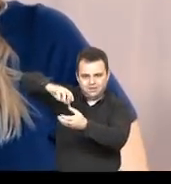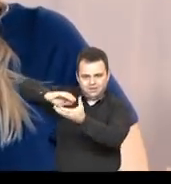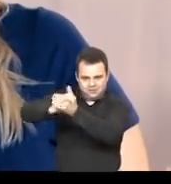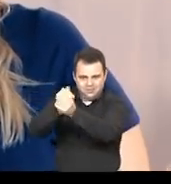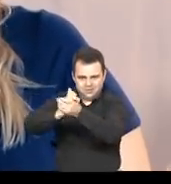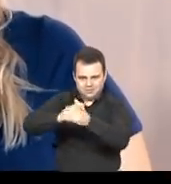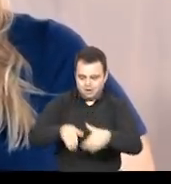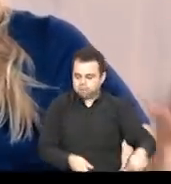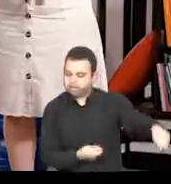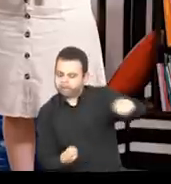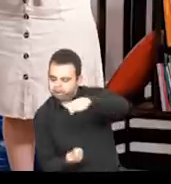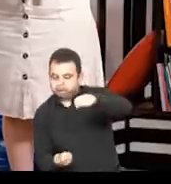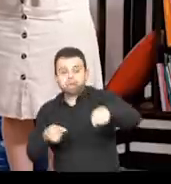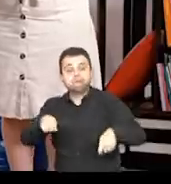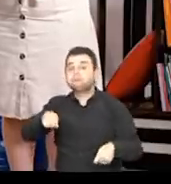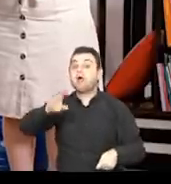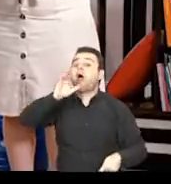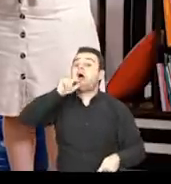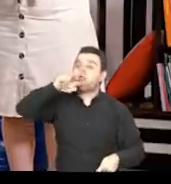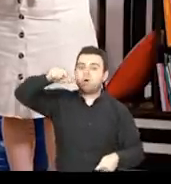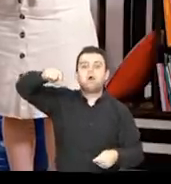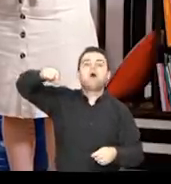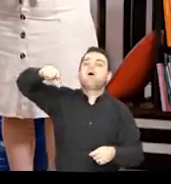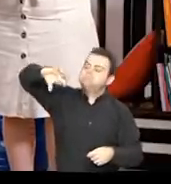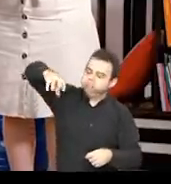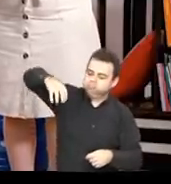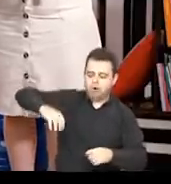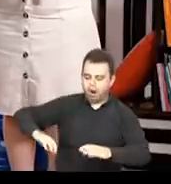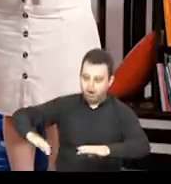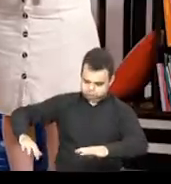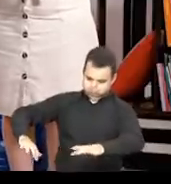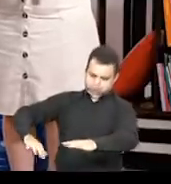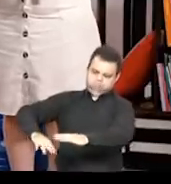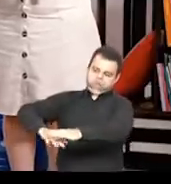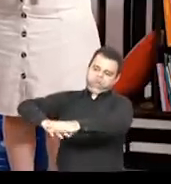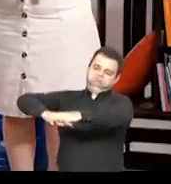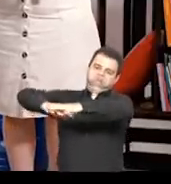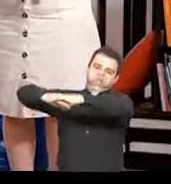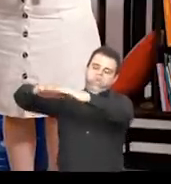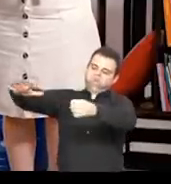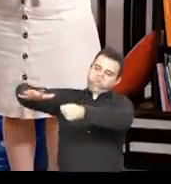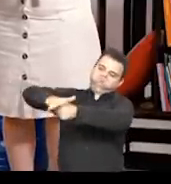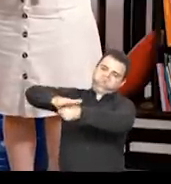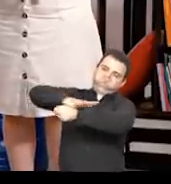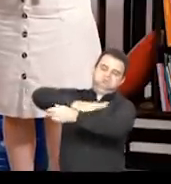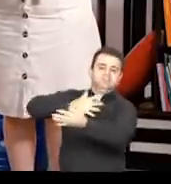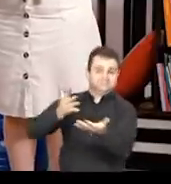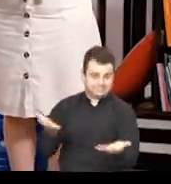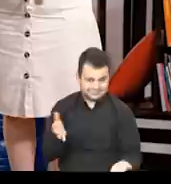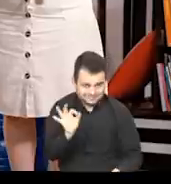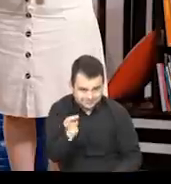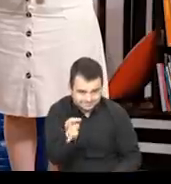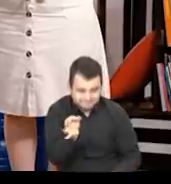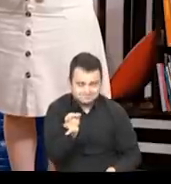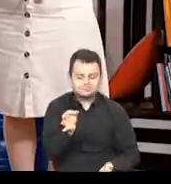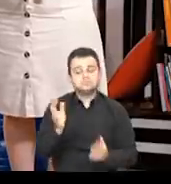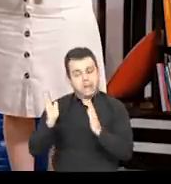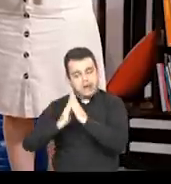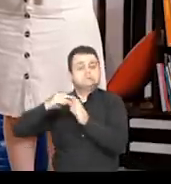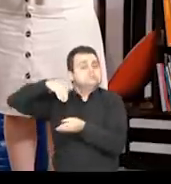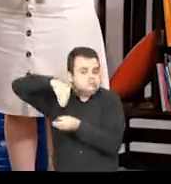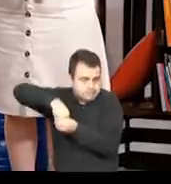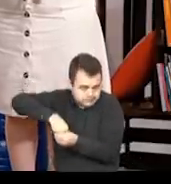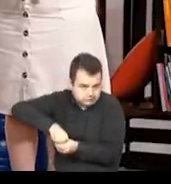que vai acontecer? Essa comida vai toda para o ralo e a pia vai transbordar. Na nossa casa é